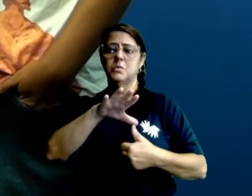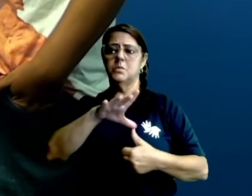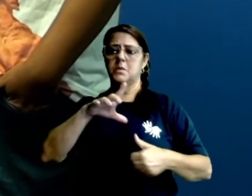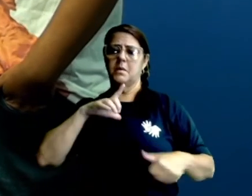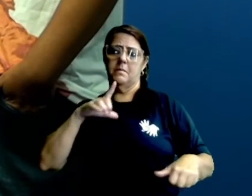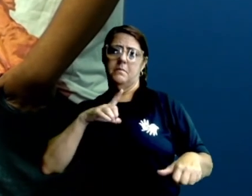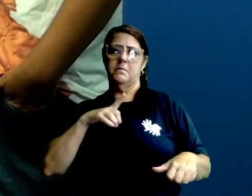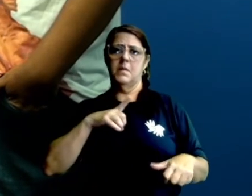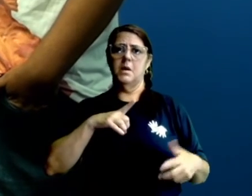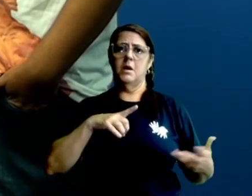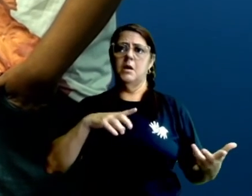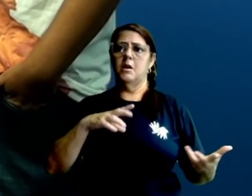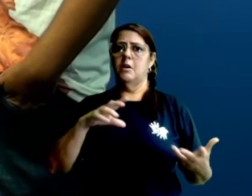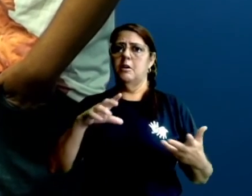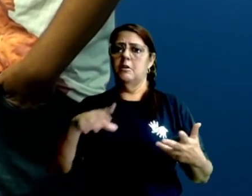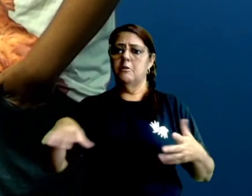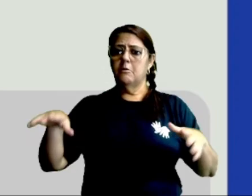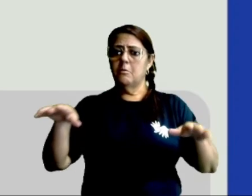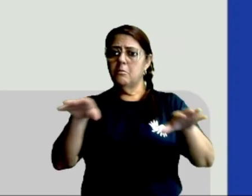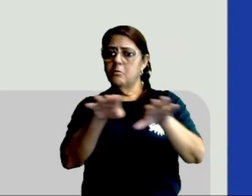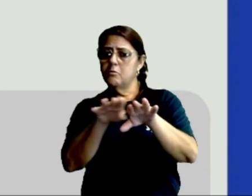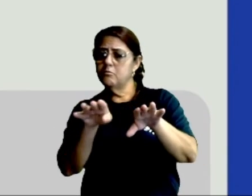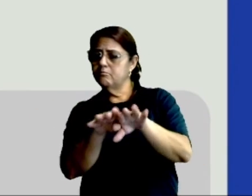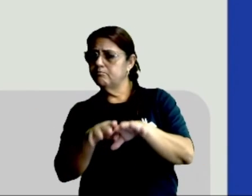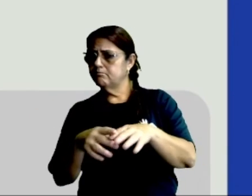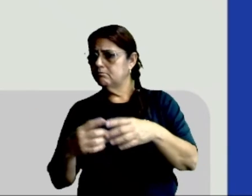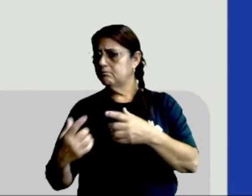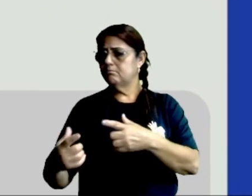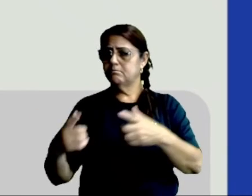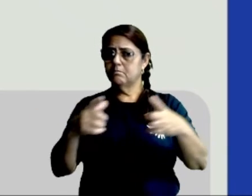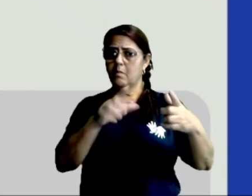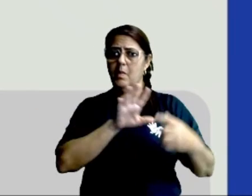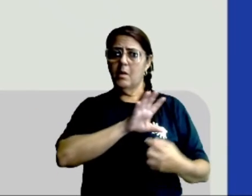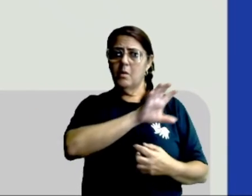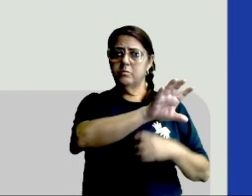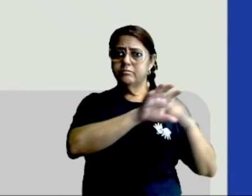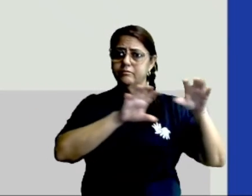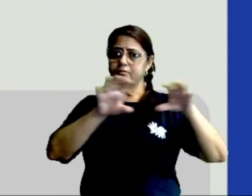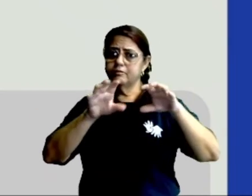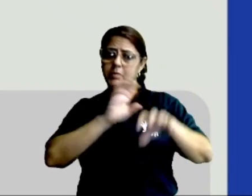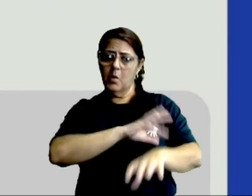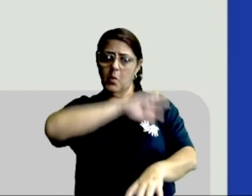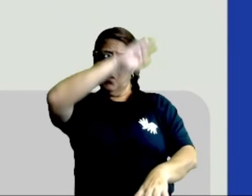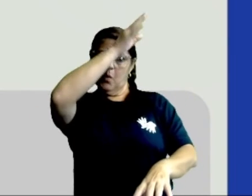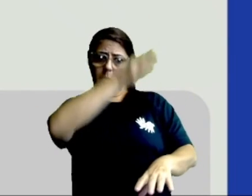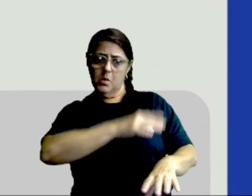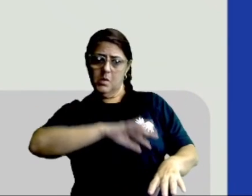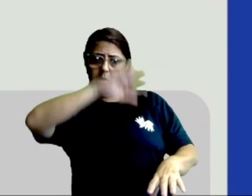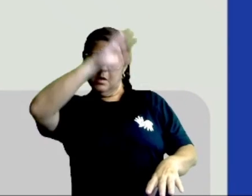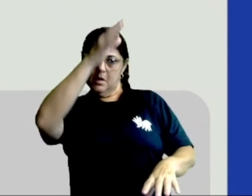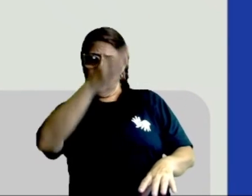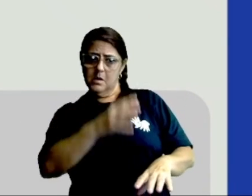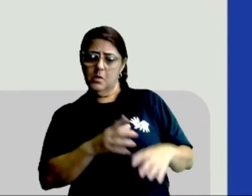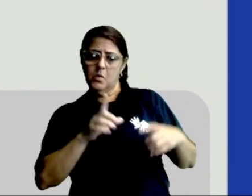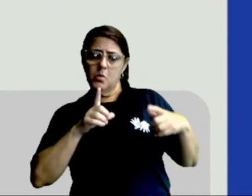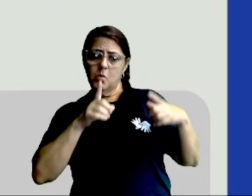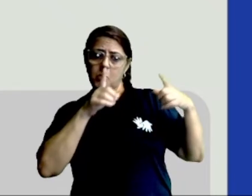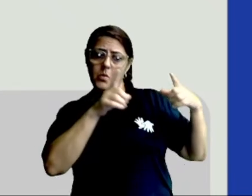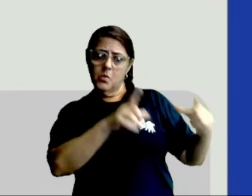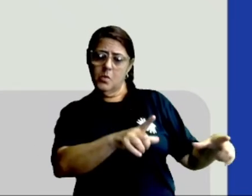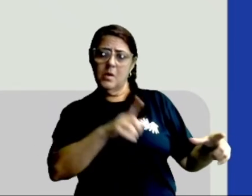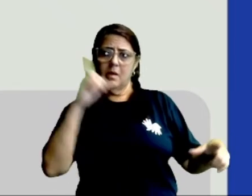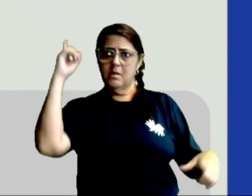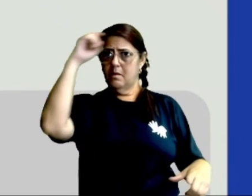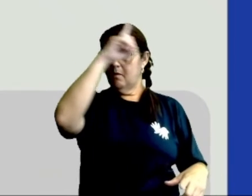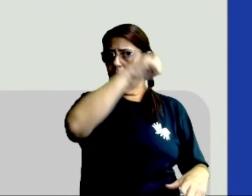das cordilheiras. Você vê que também ali onde também se localizaria as montanhas rochosas, né, são lugares assim, com grandes